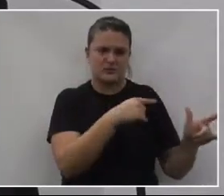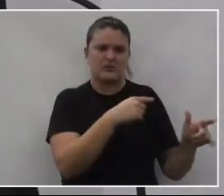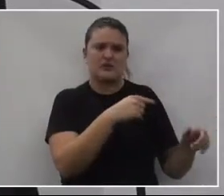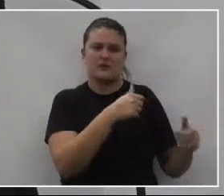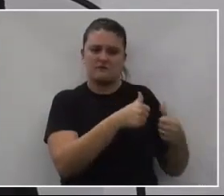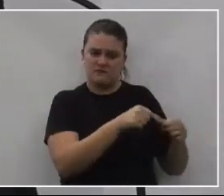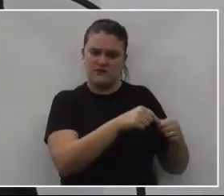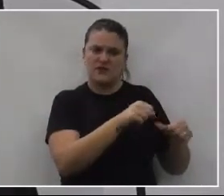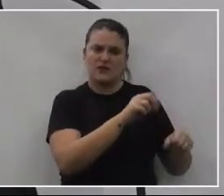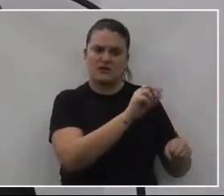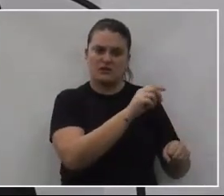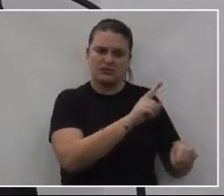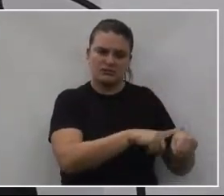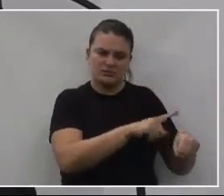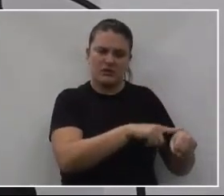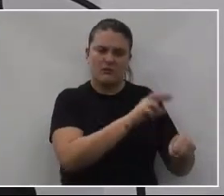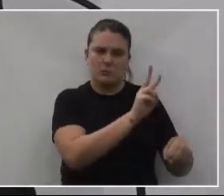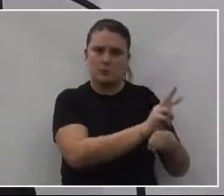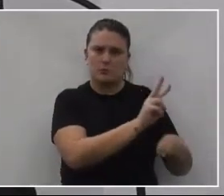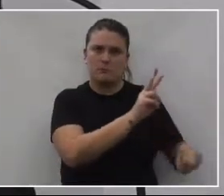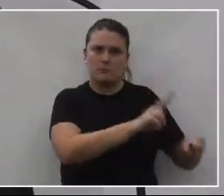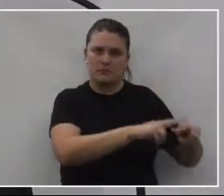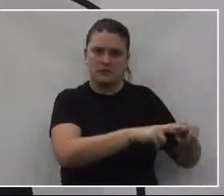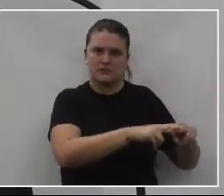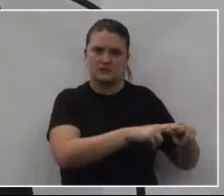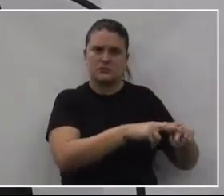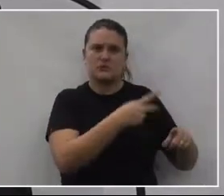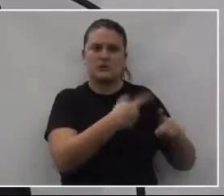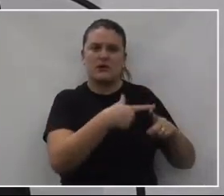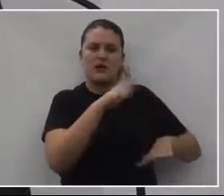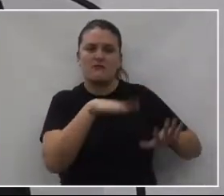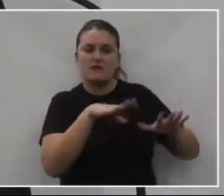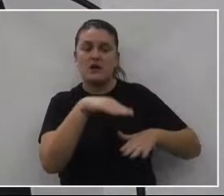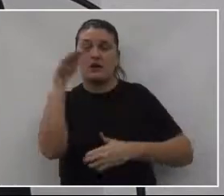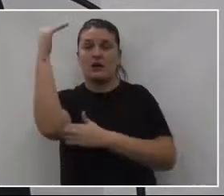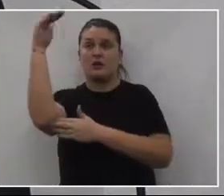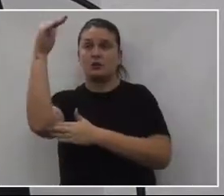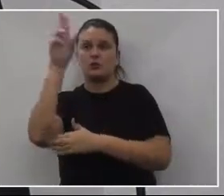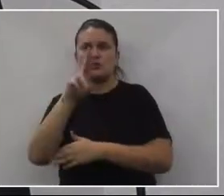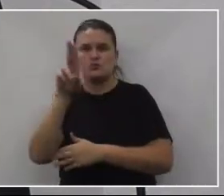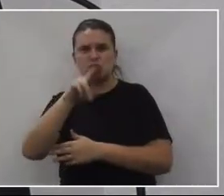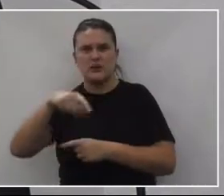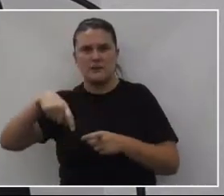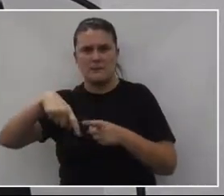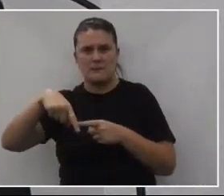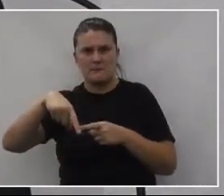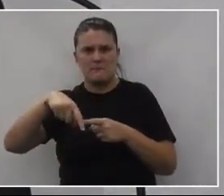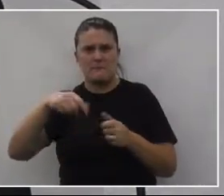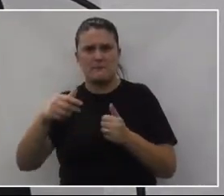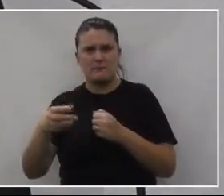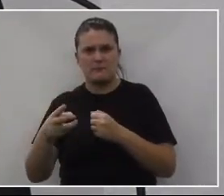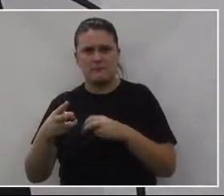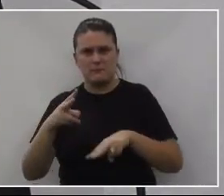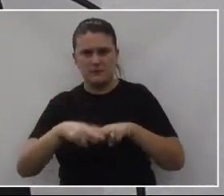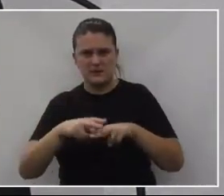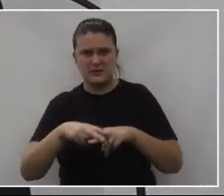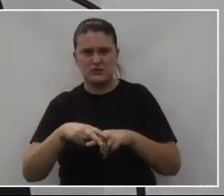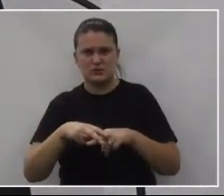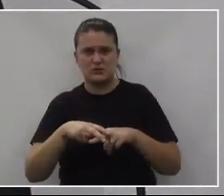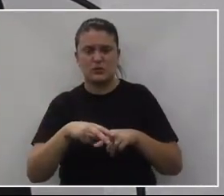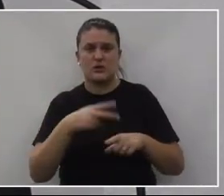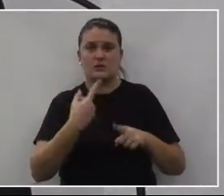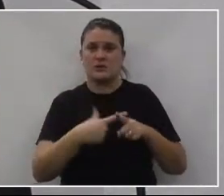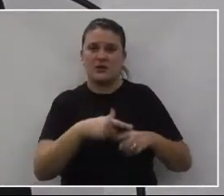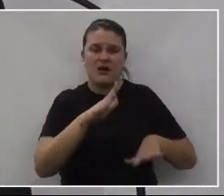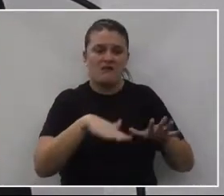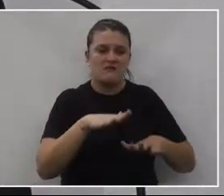permanece mais tempo preso do que o adulto. Às vezes o adulto sai no mesmo dia com tornozeleira, o adolescente fica 5 dias na delegacia e depois nós ainda viabilizamos